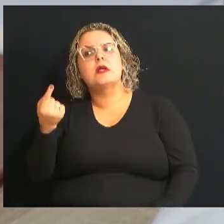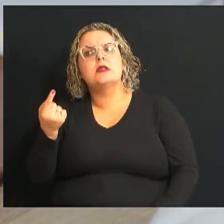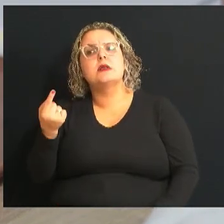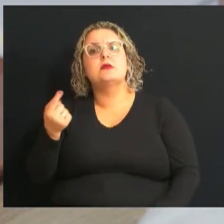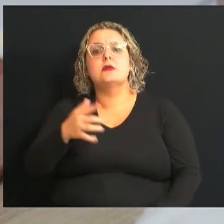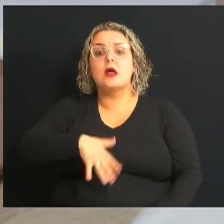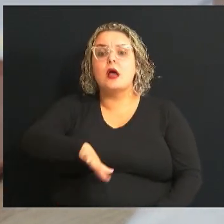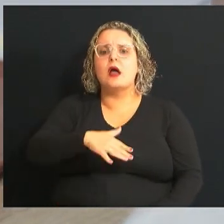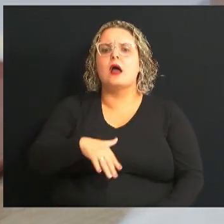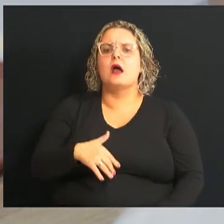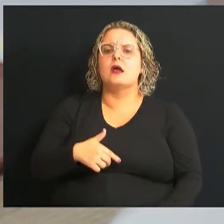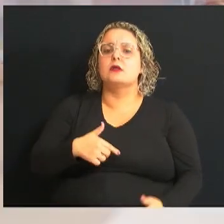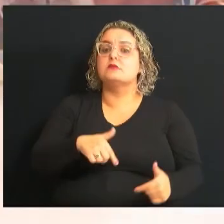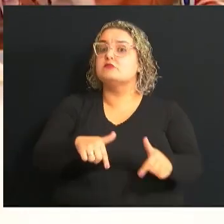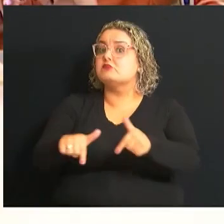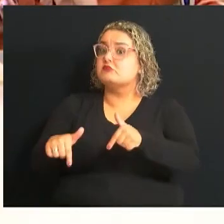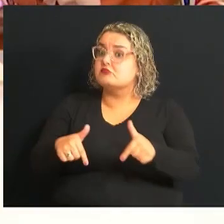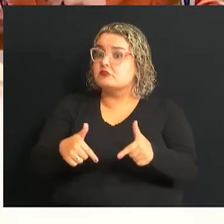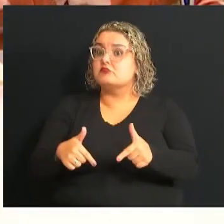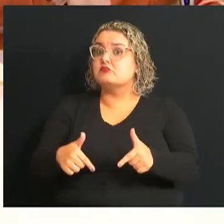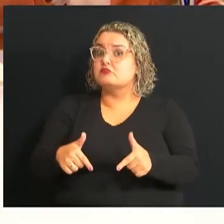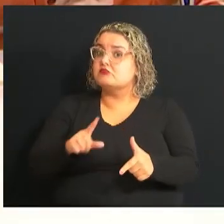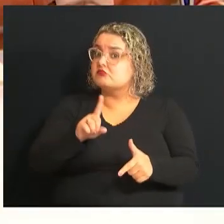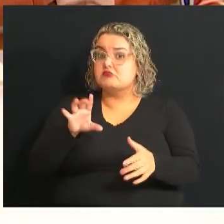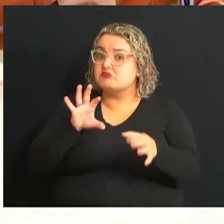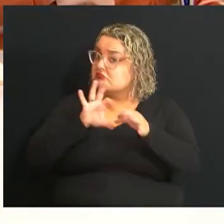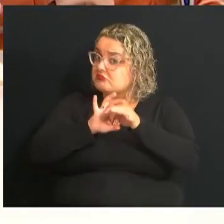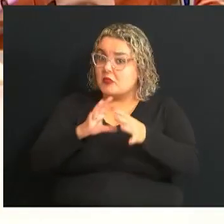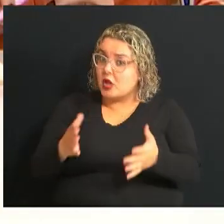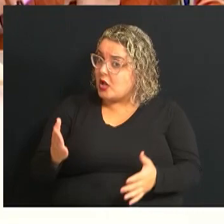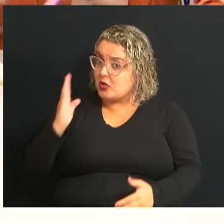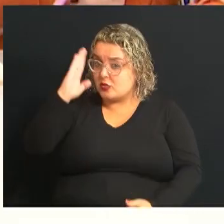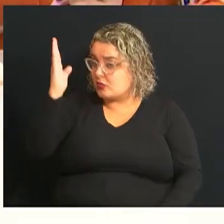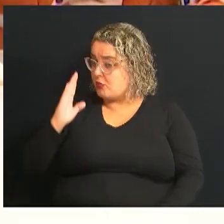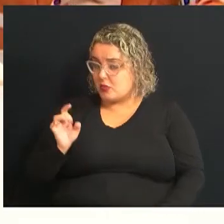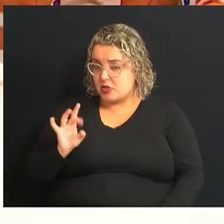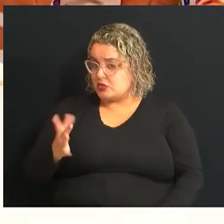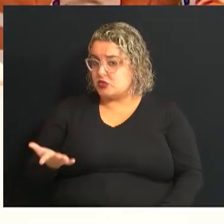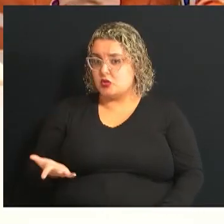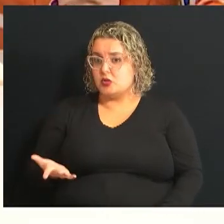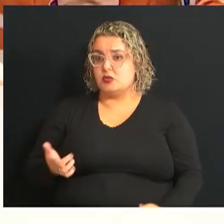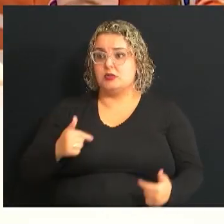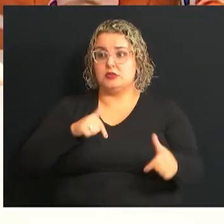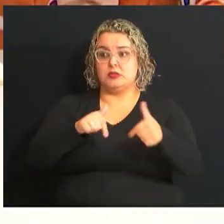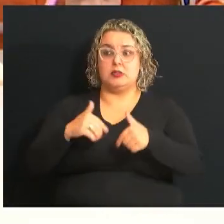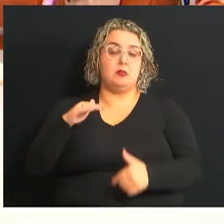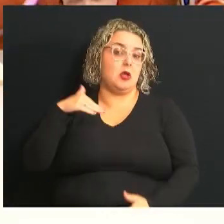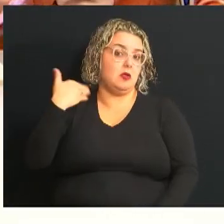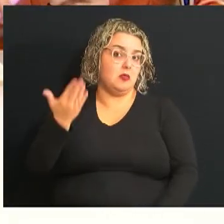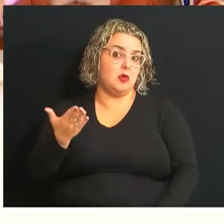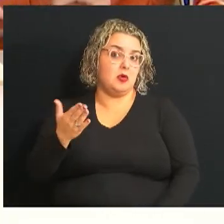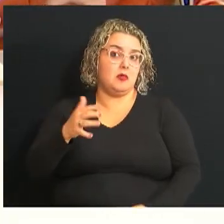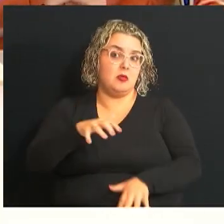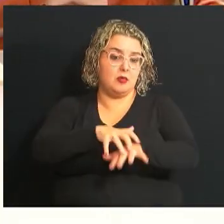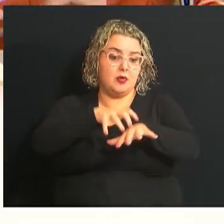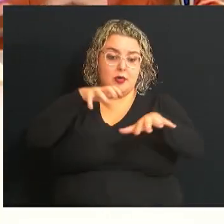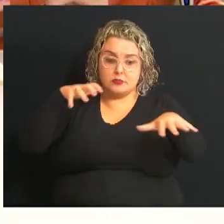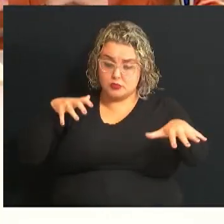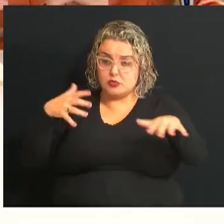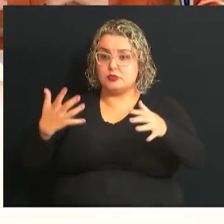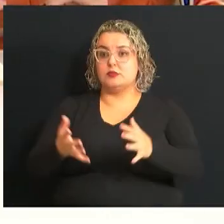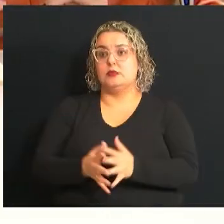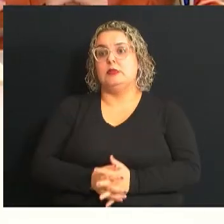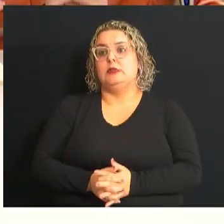pensando no mercado de trabalho que às vezes nem está ligado só ao Brasil, né? se trabalha hoje fora, remotamente.